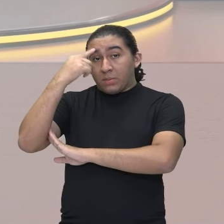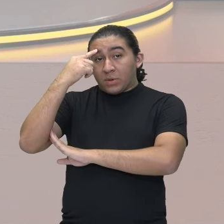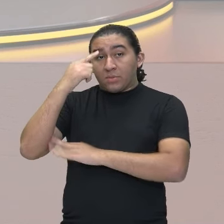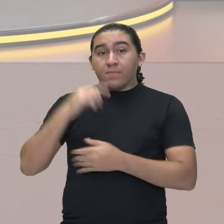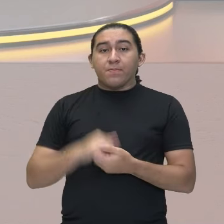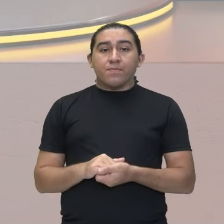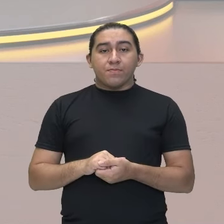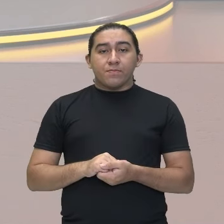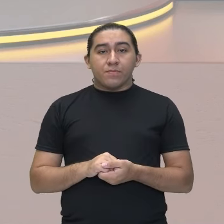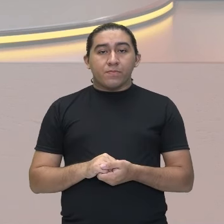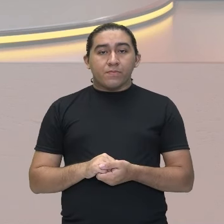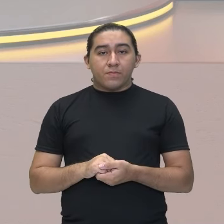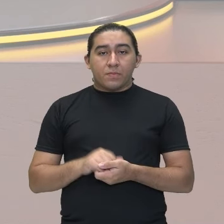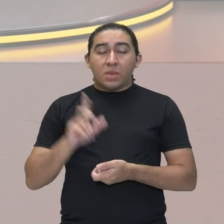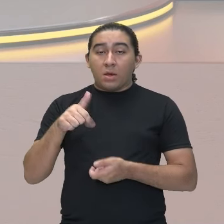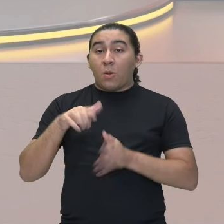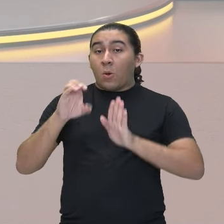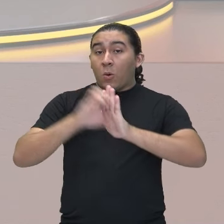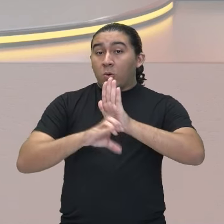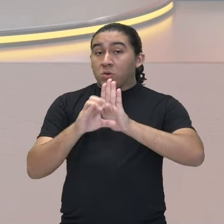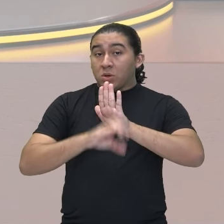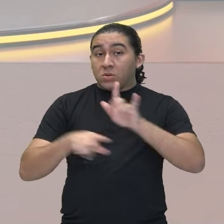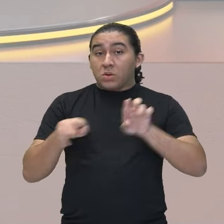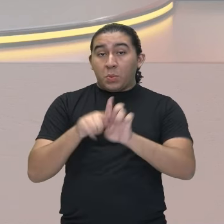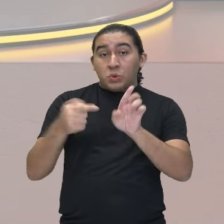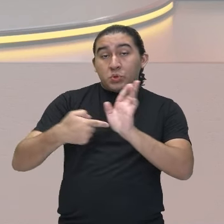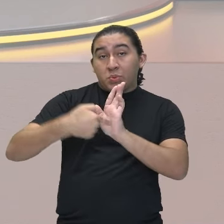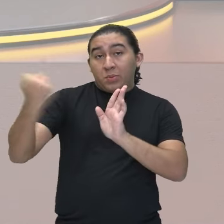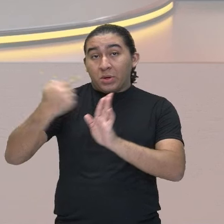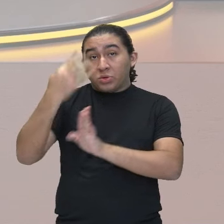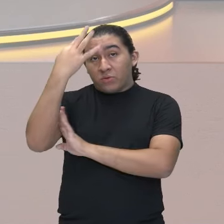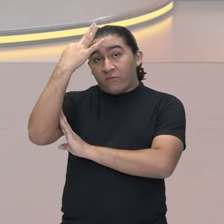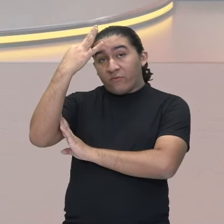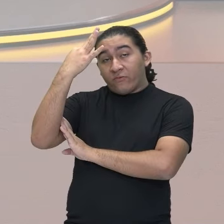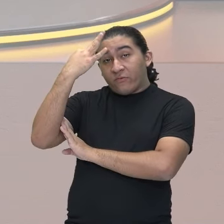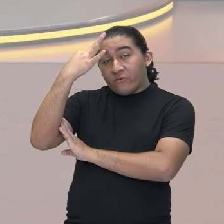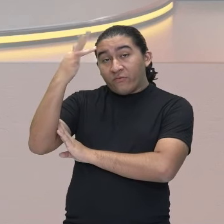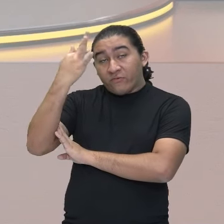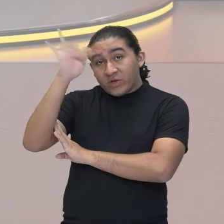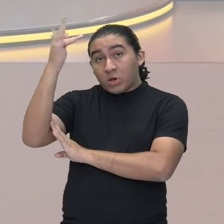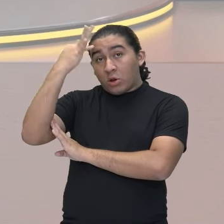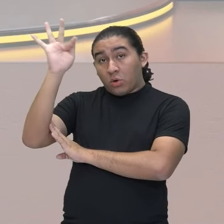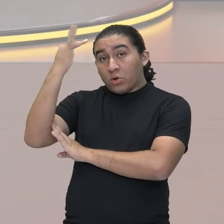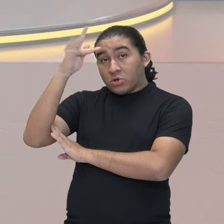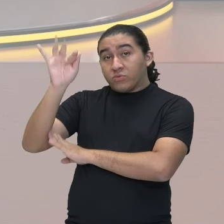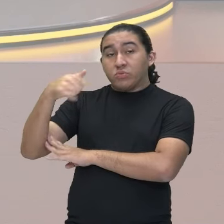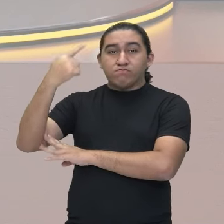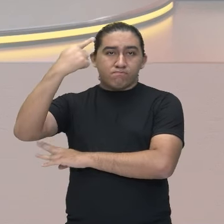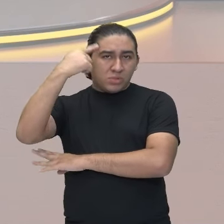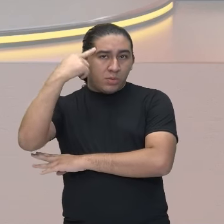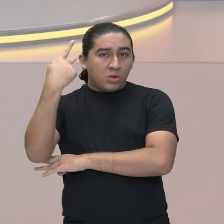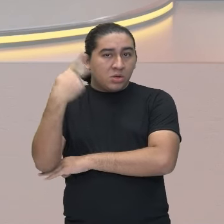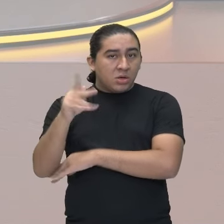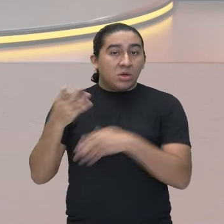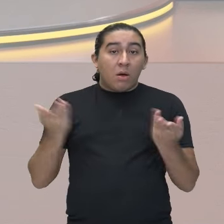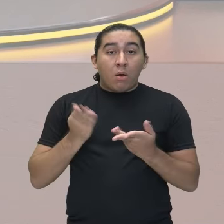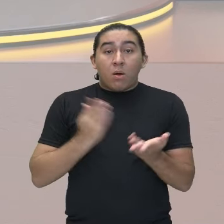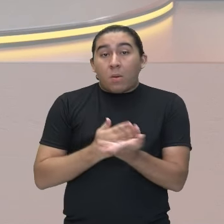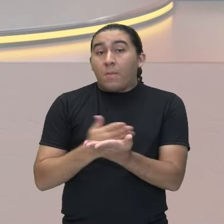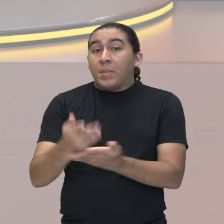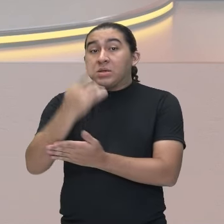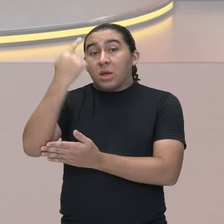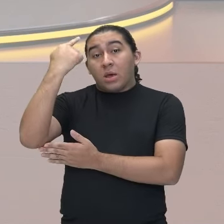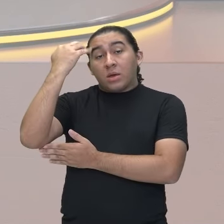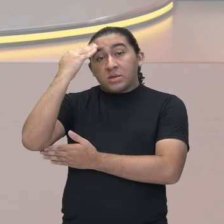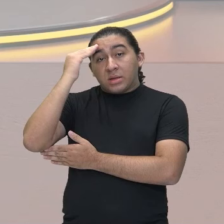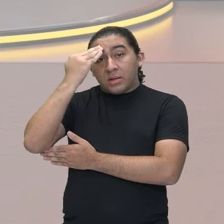escrita ali, né? O conceito da coisa, os primeiros filósofos, os pensamentos desses primeiros filósofos. Vamos começar a entender isso daí?